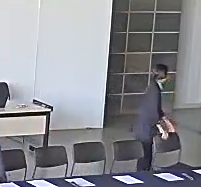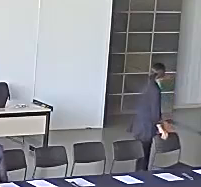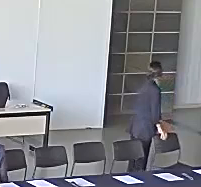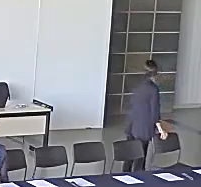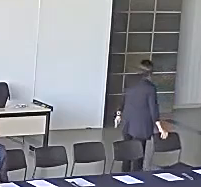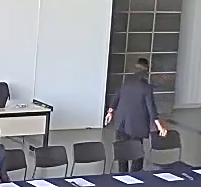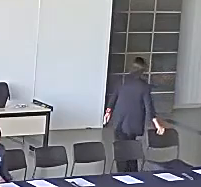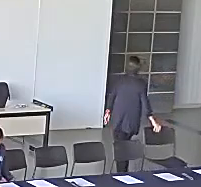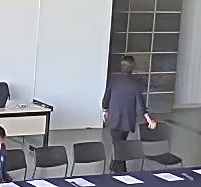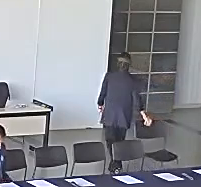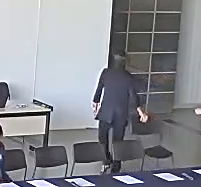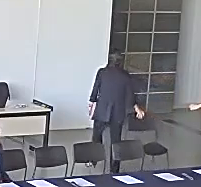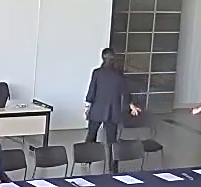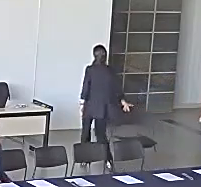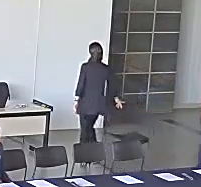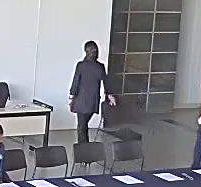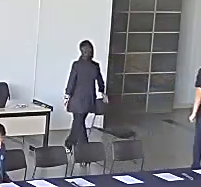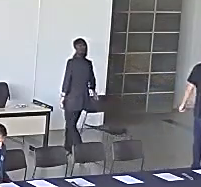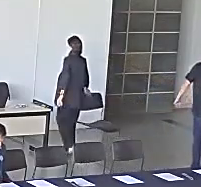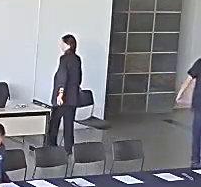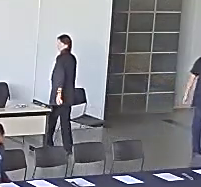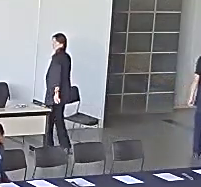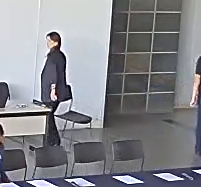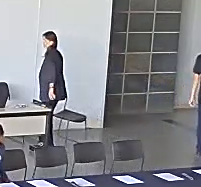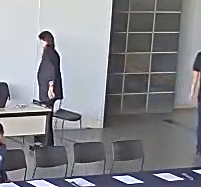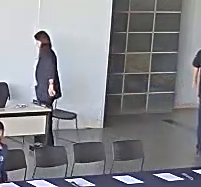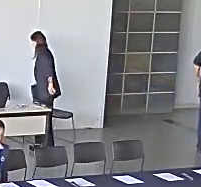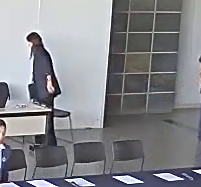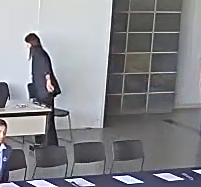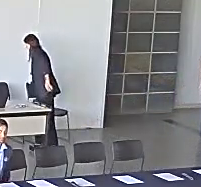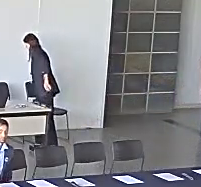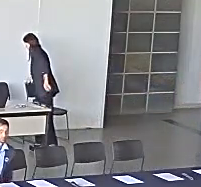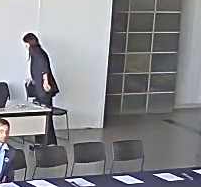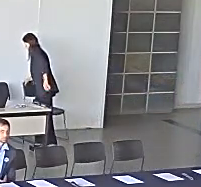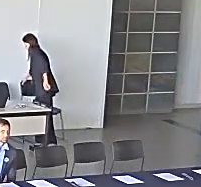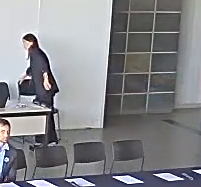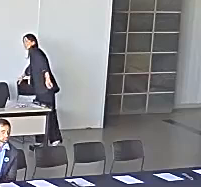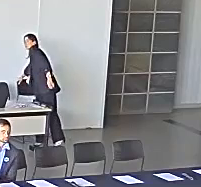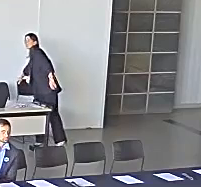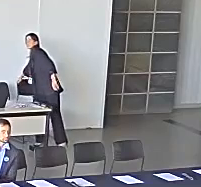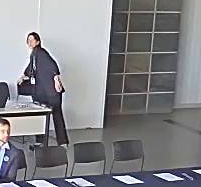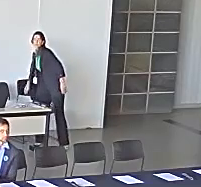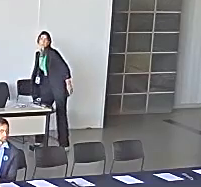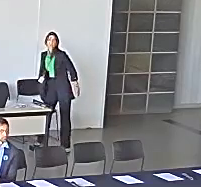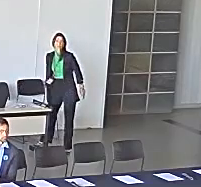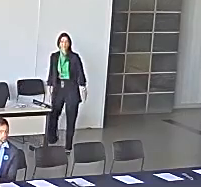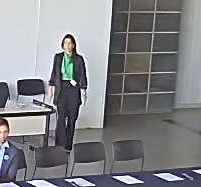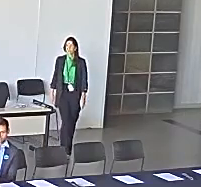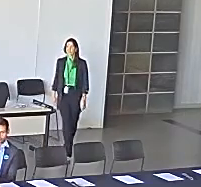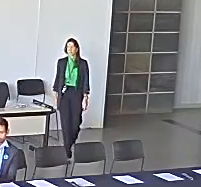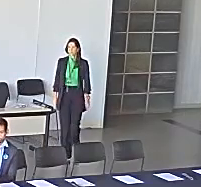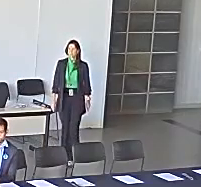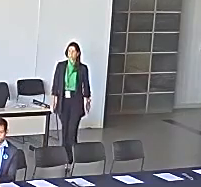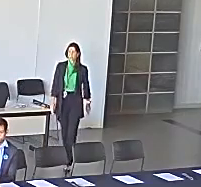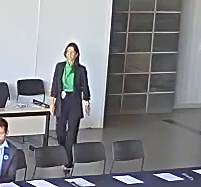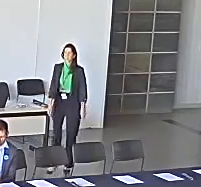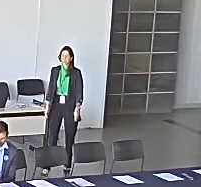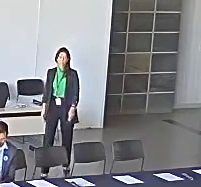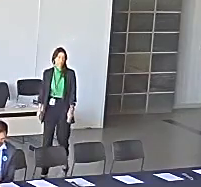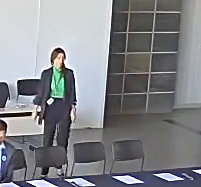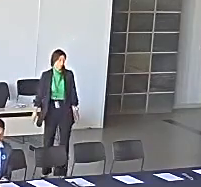Vânia Samira Douro Pereira Pinto, coordenadora, Centro de Apoio Operacional das Promotorias de Justiça